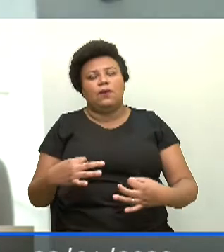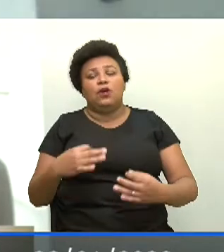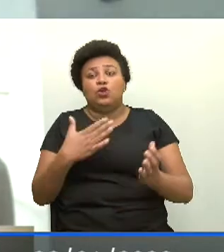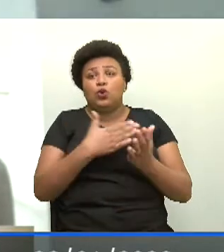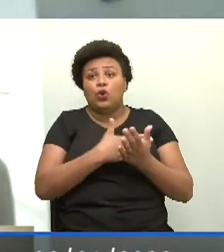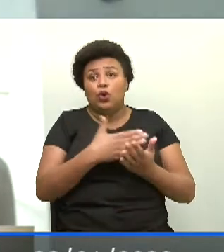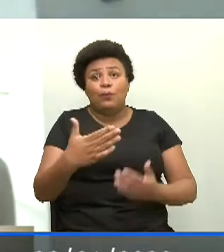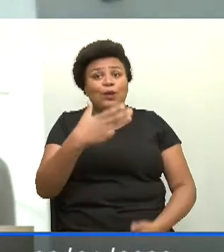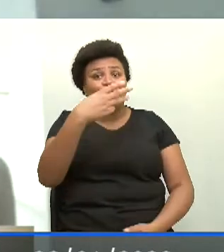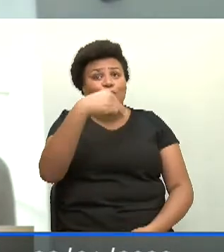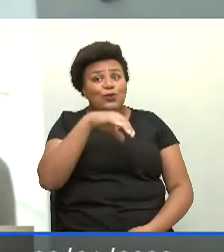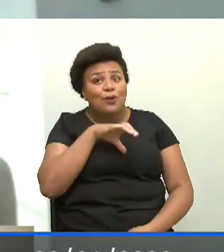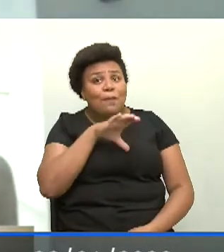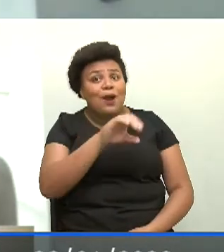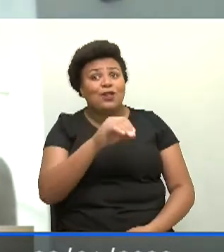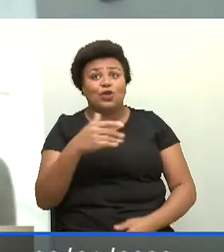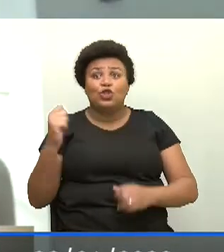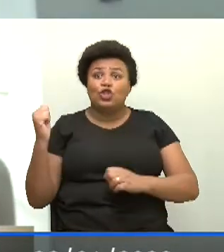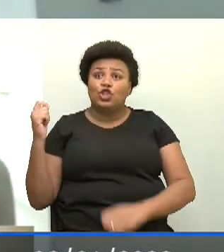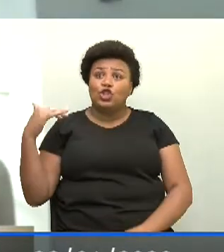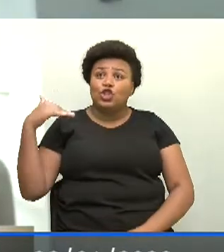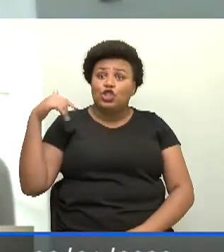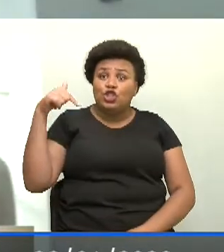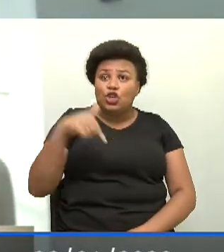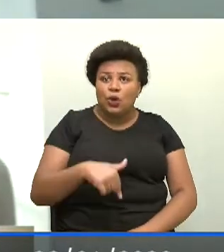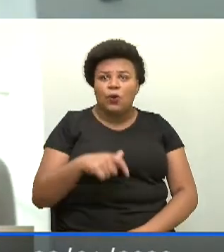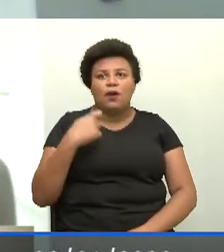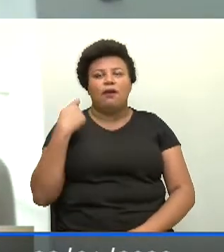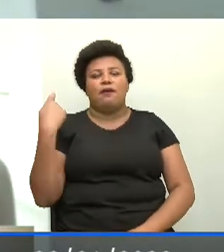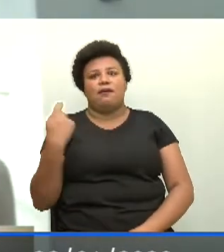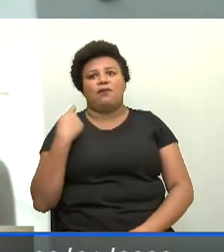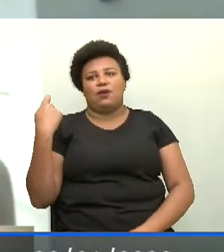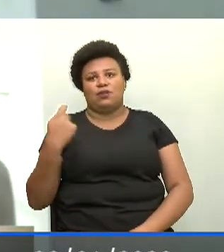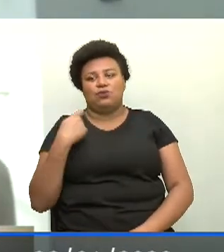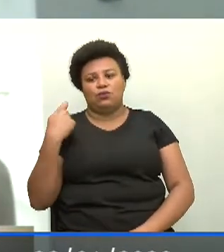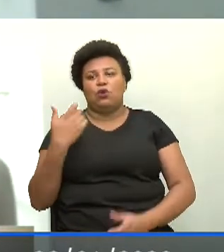de março, aí começou a chegar no Rio Grande do Sul a